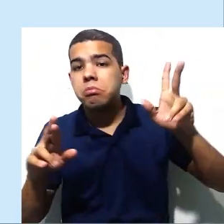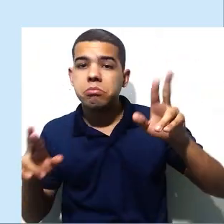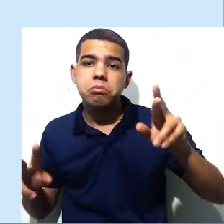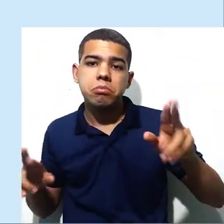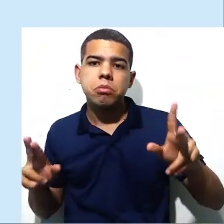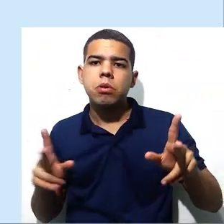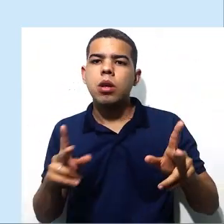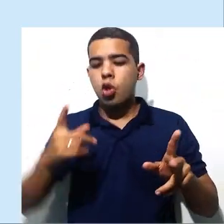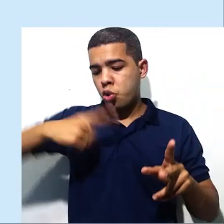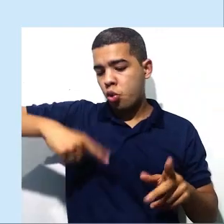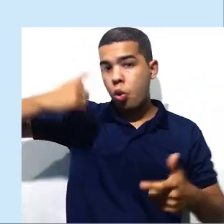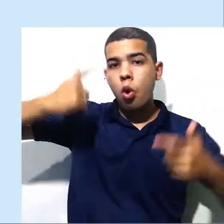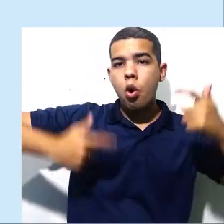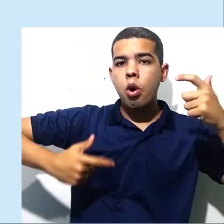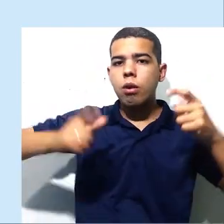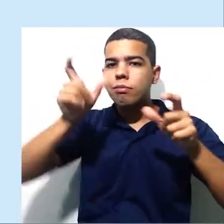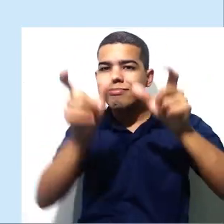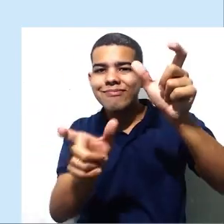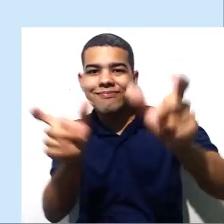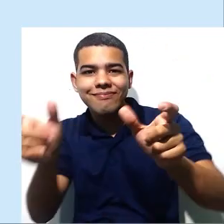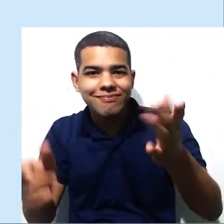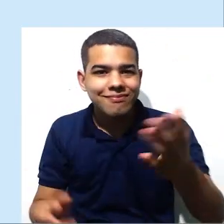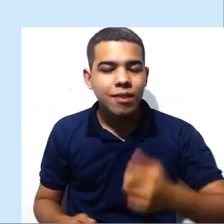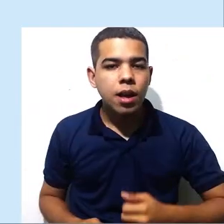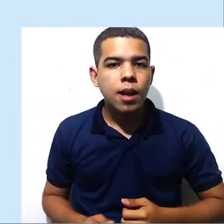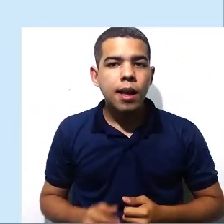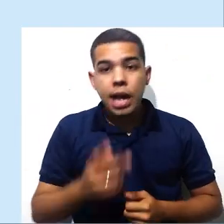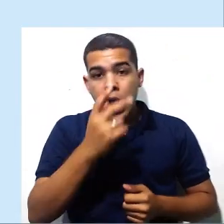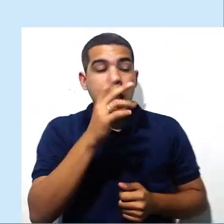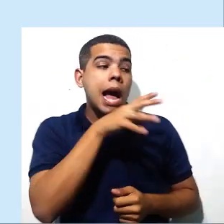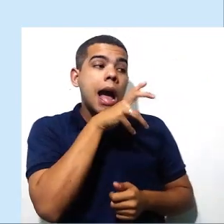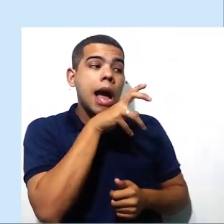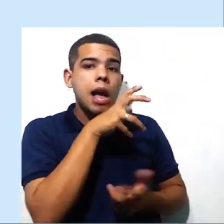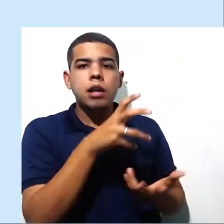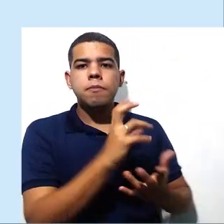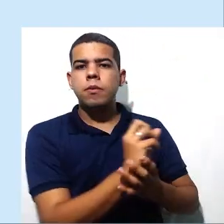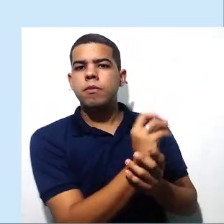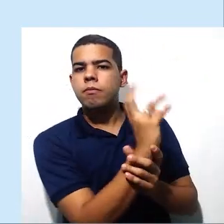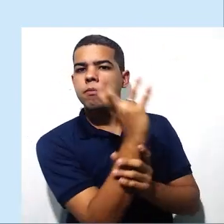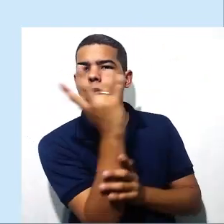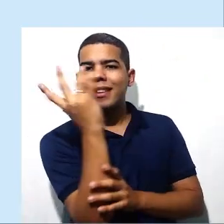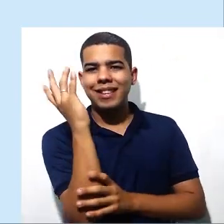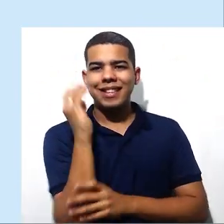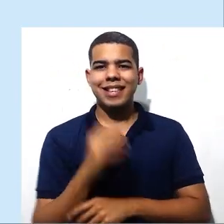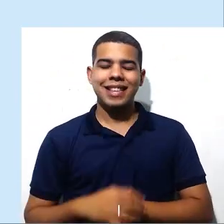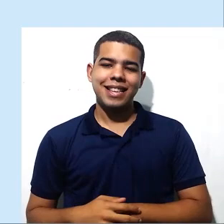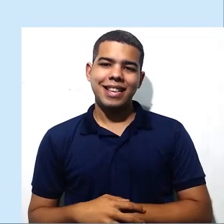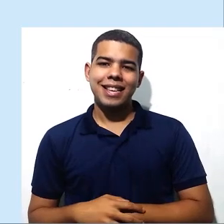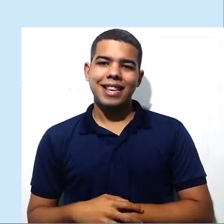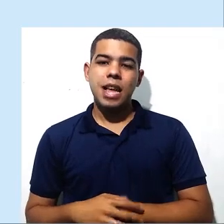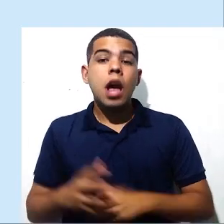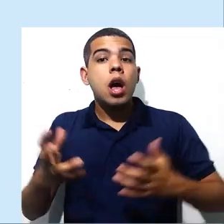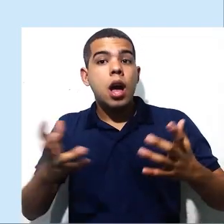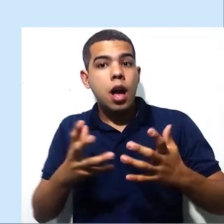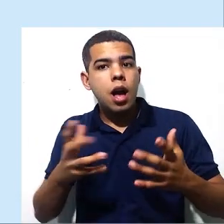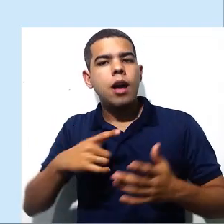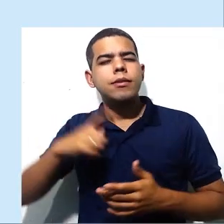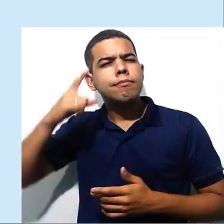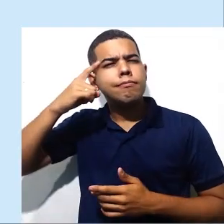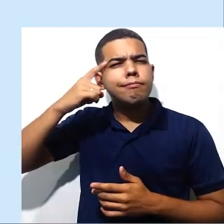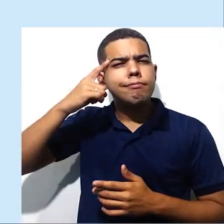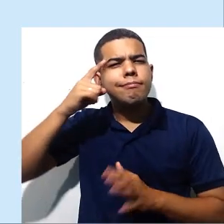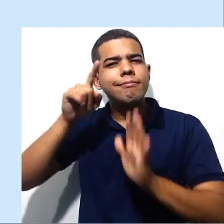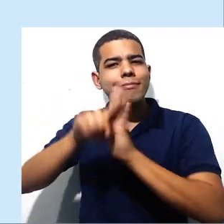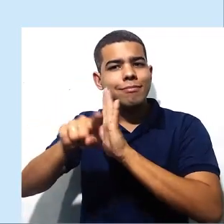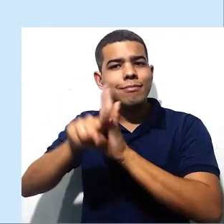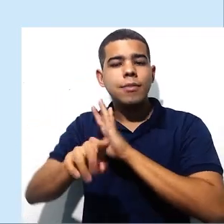animais, com os vegetais, em relação à questão dos ecossistemas, mas agora é hora de responder algumas questões. Bora lá para a